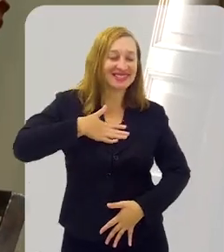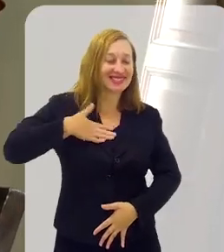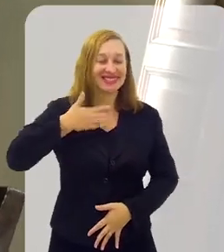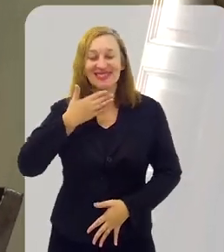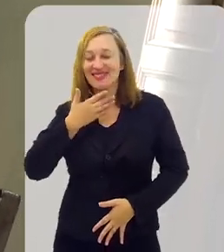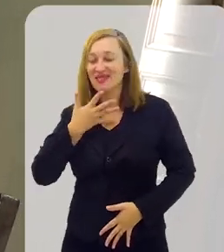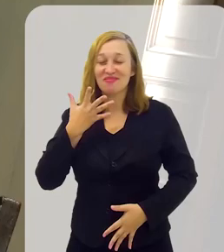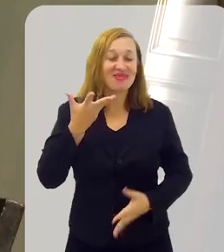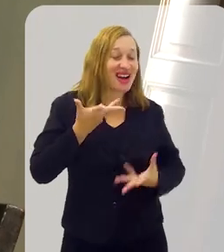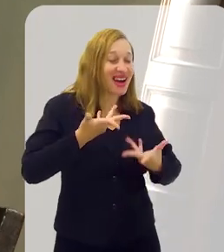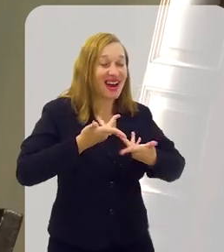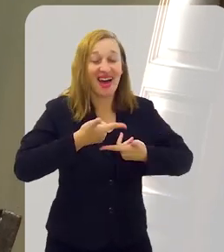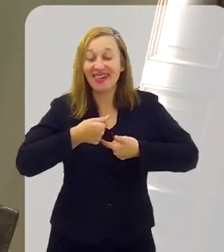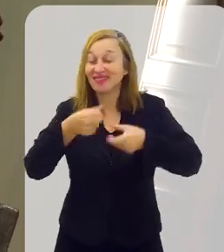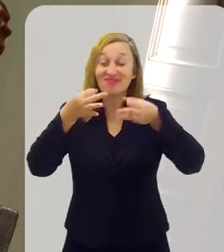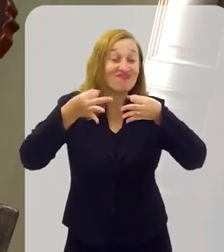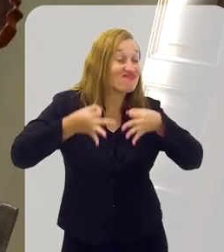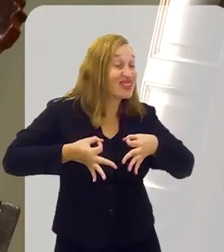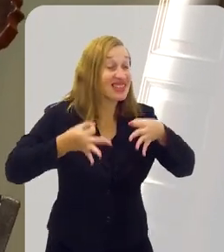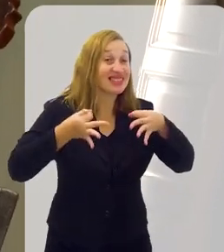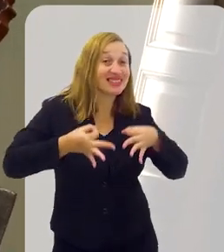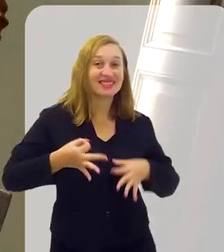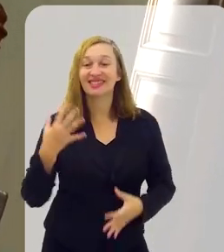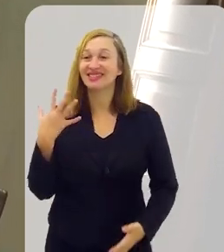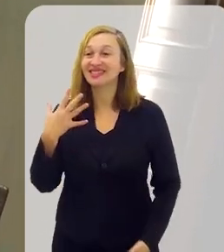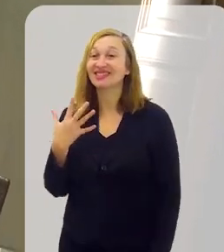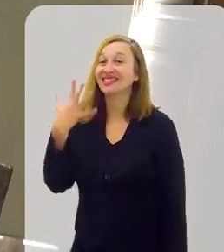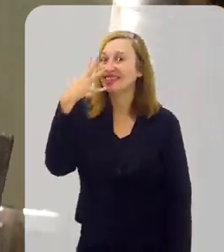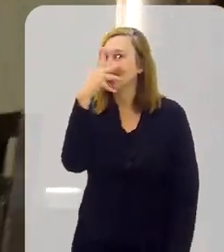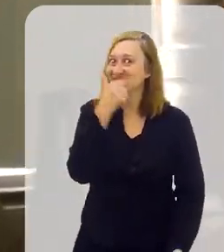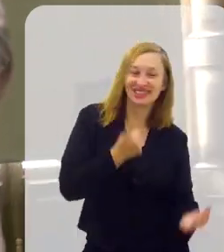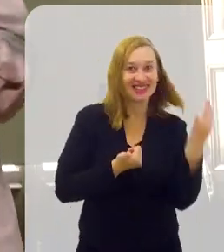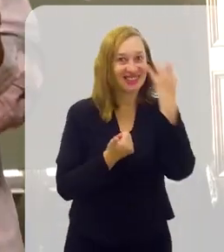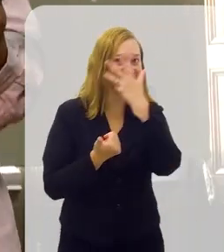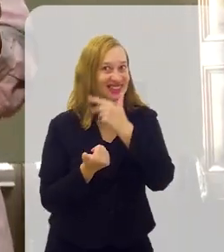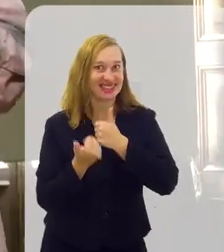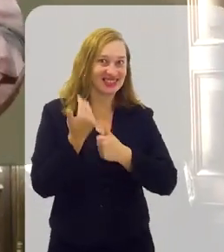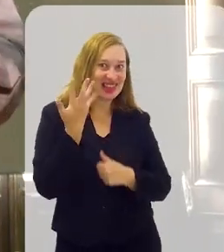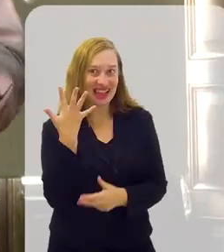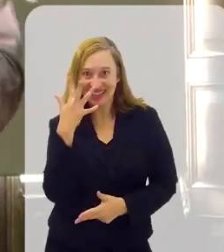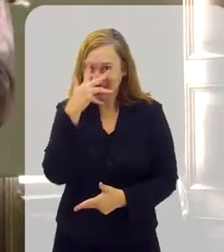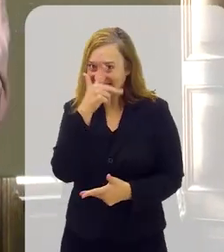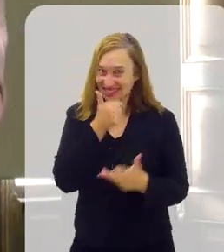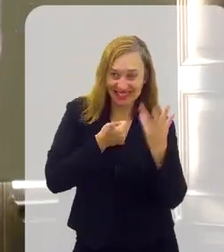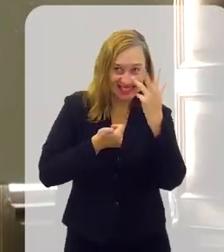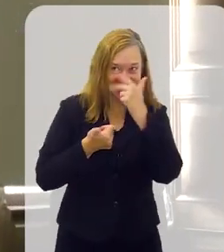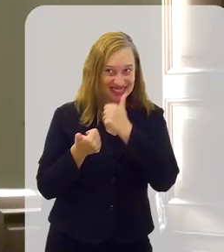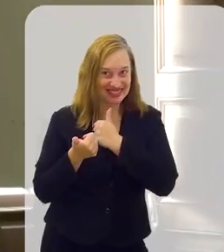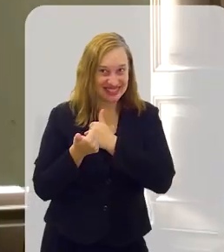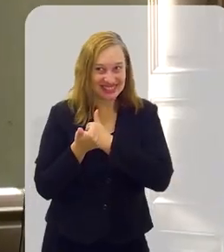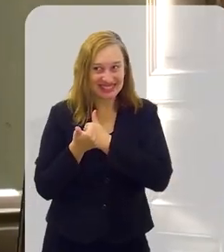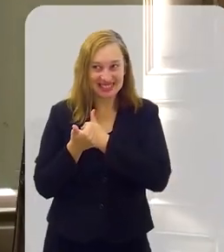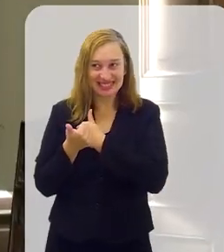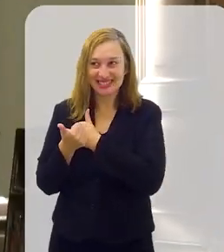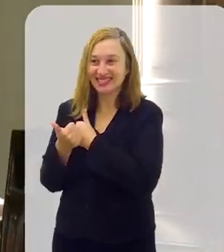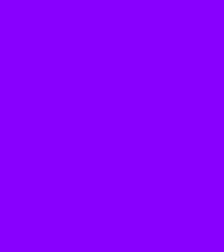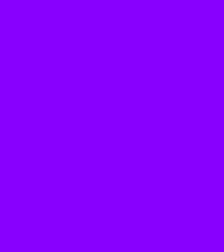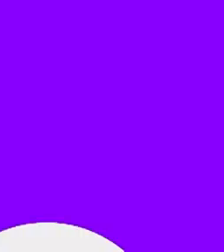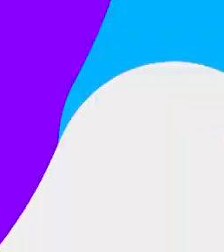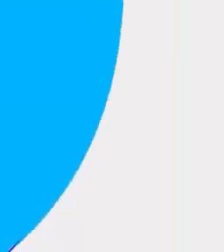gostoso, perfeito. Tá bonito, tá bonito, tá bonito demais.